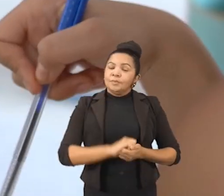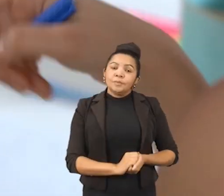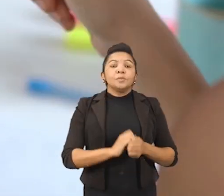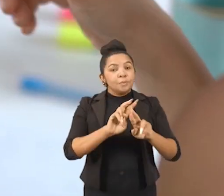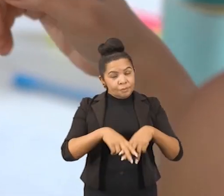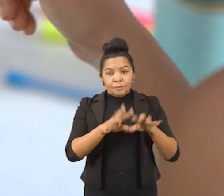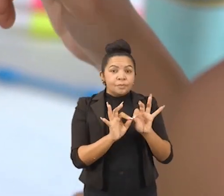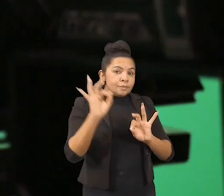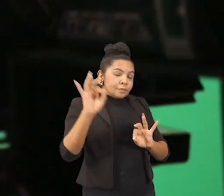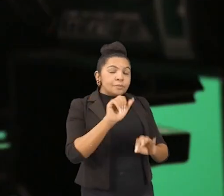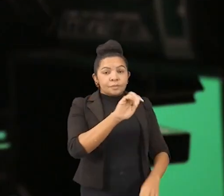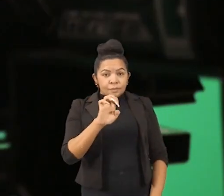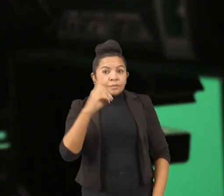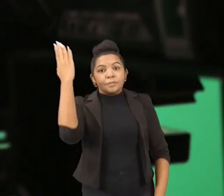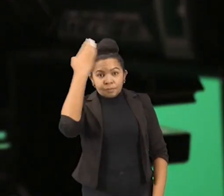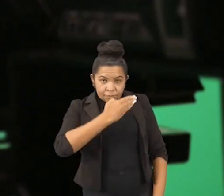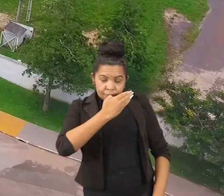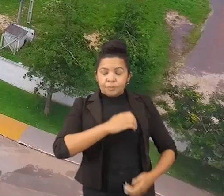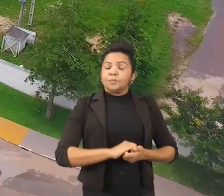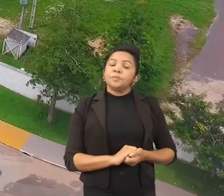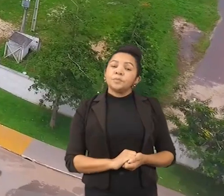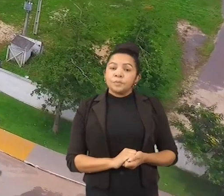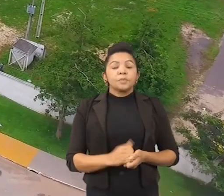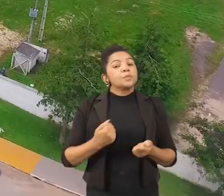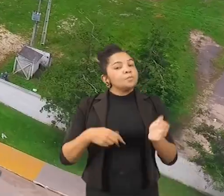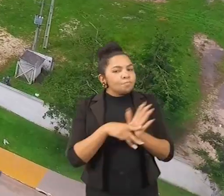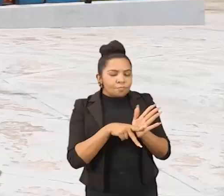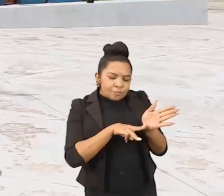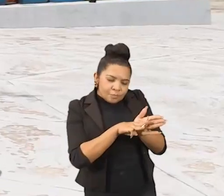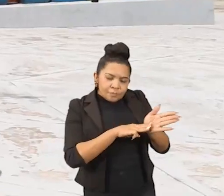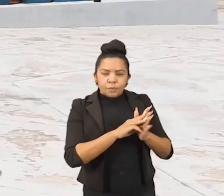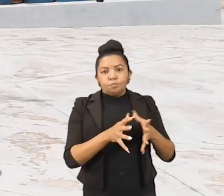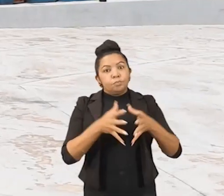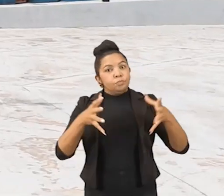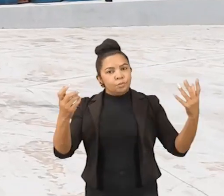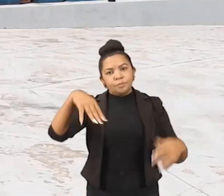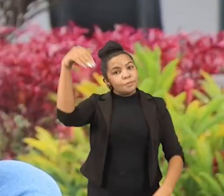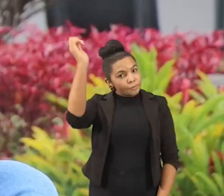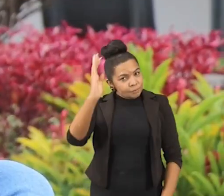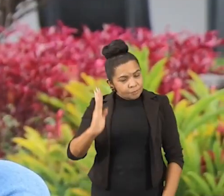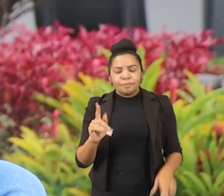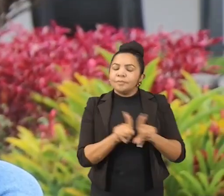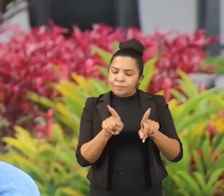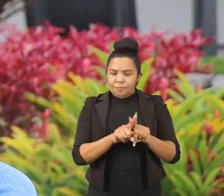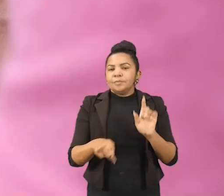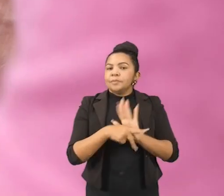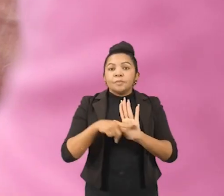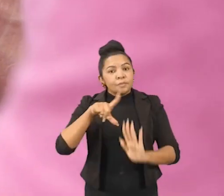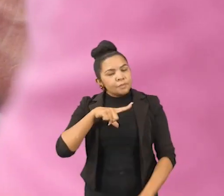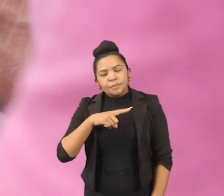EAD é a prova disso. A modalidade que mais cresce no Brasil é também a que promove